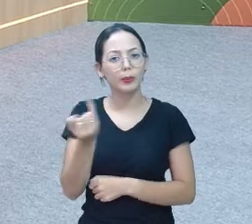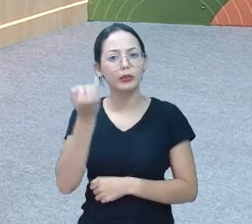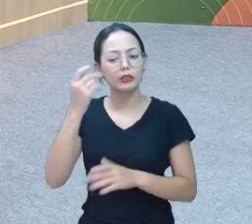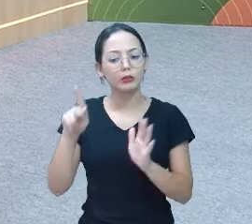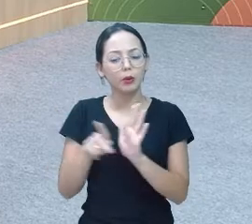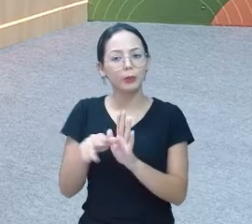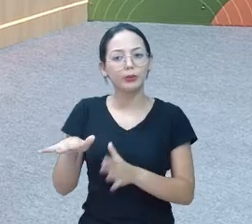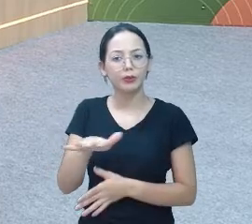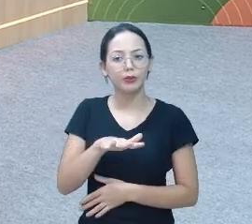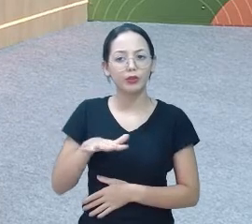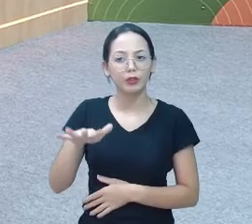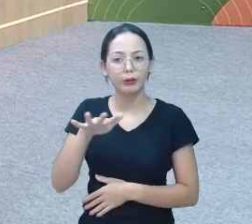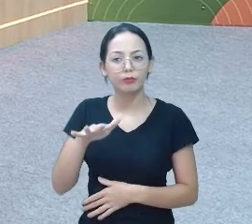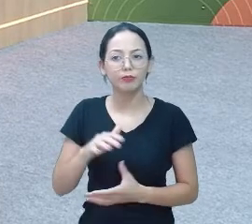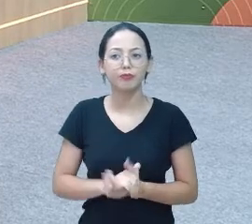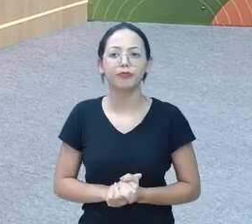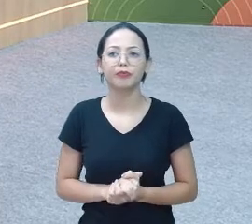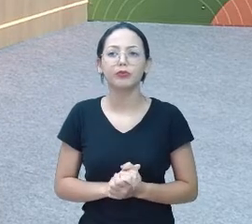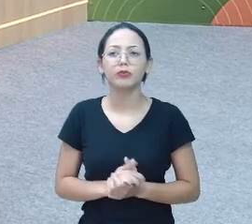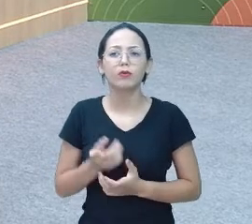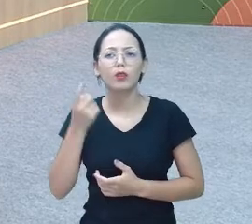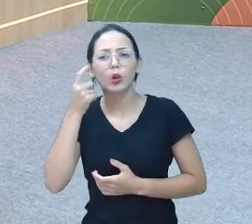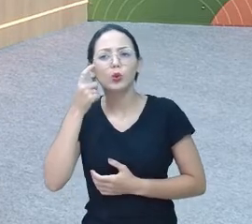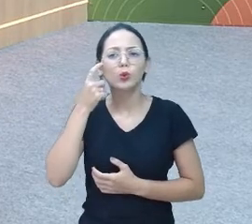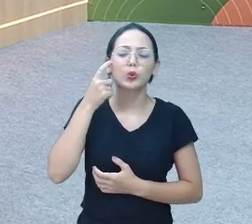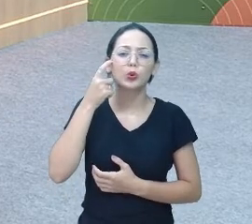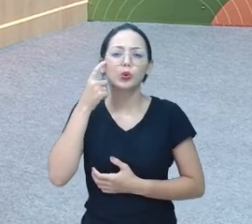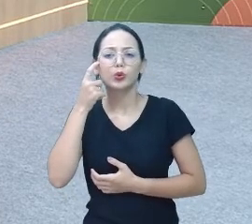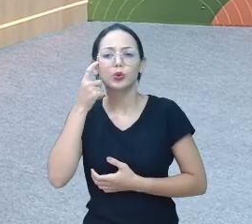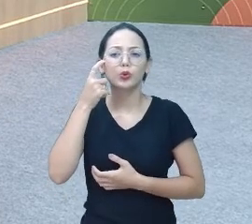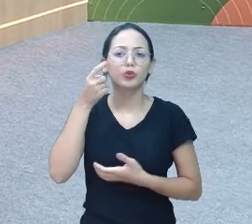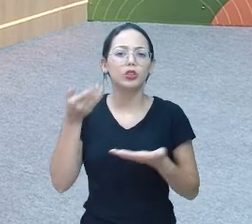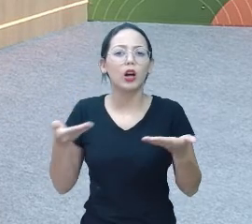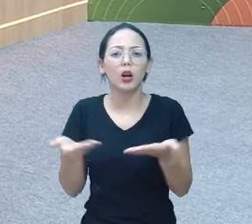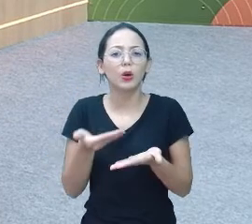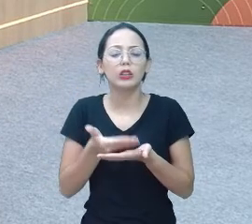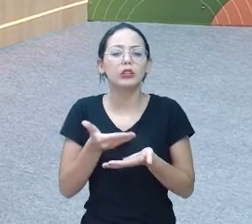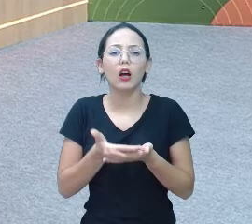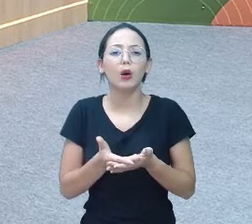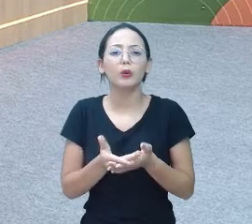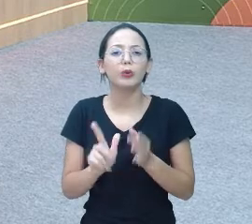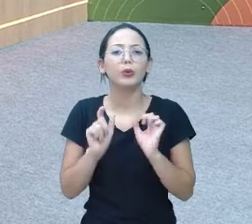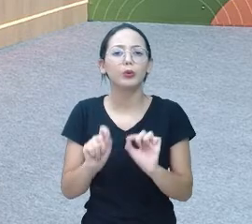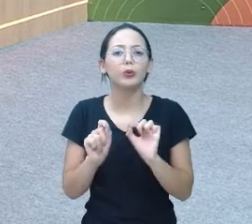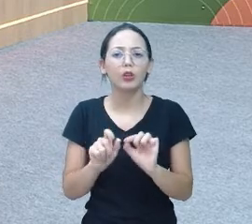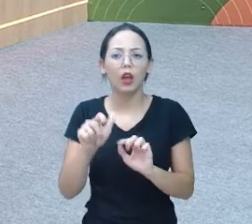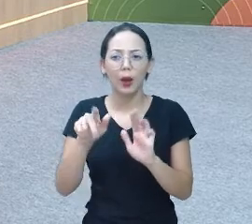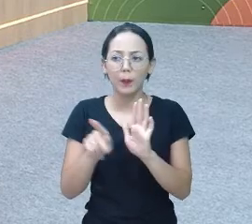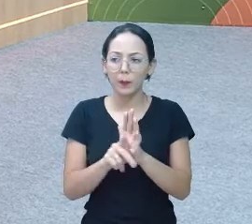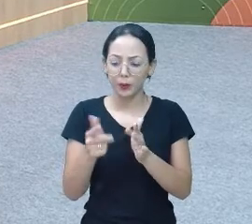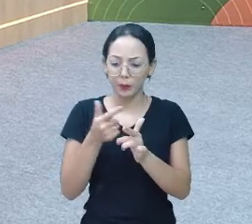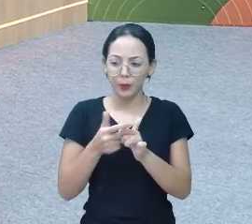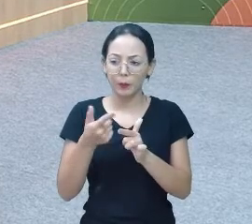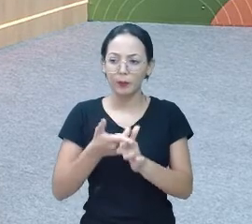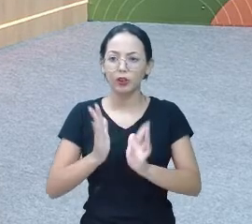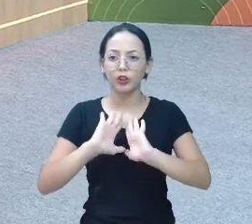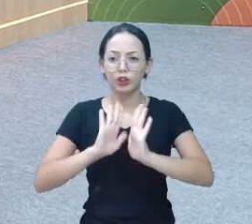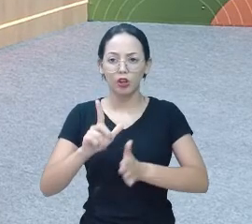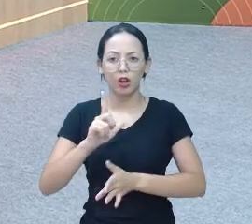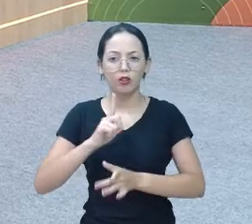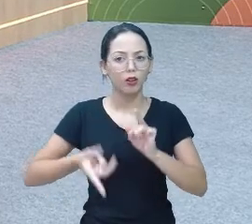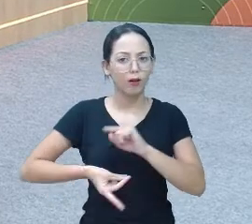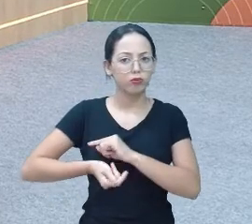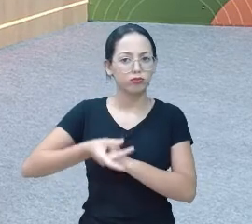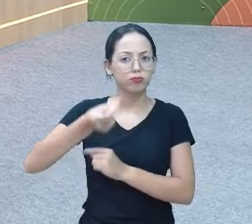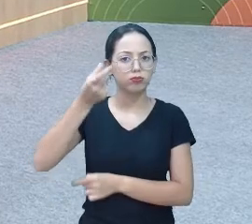aquela região. Então, uma dúvida que vai surgir para a gente agora na aula é em cima de um problema que existia na época, né? Ou